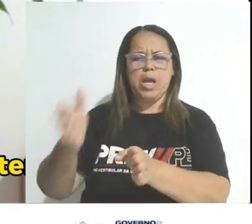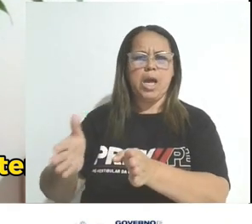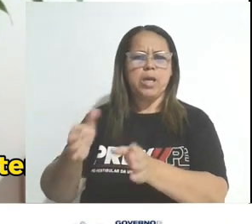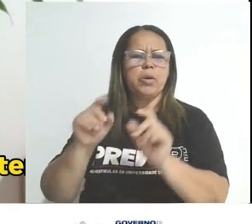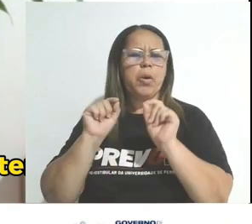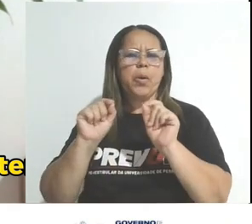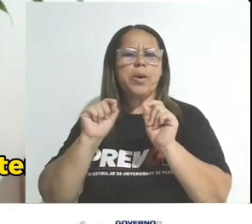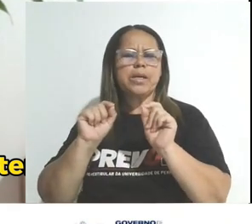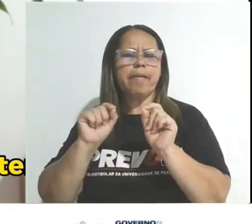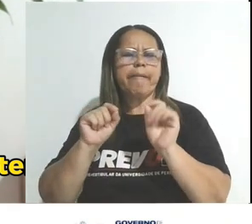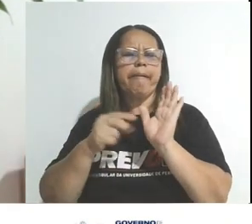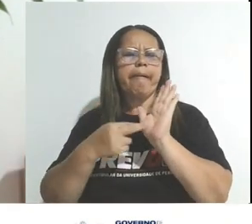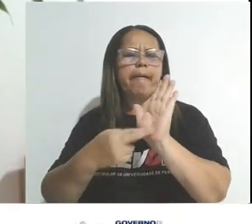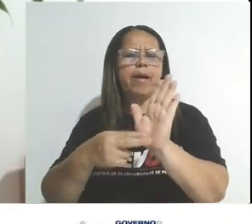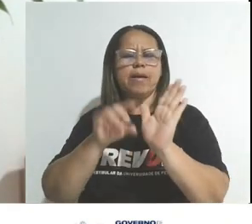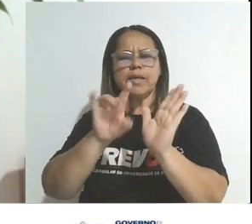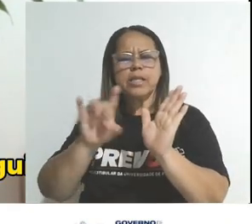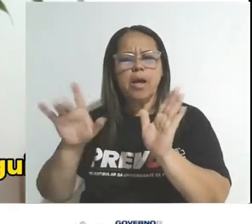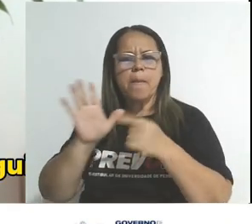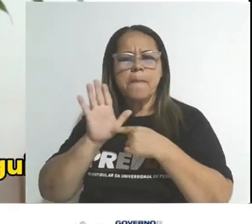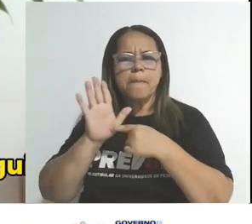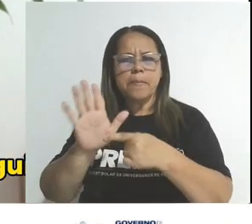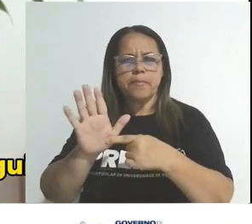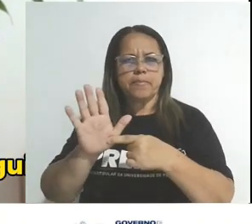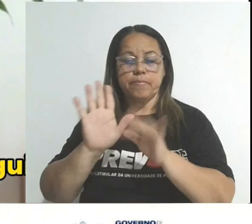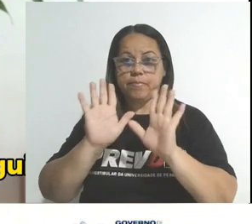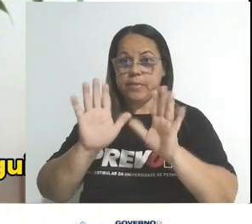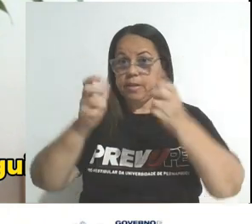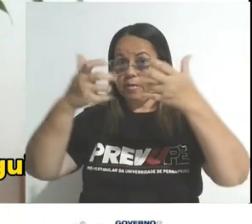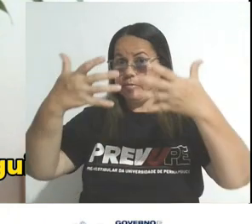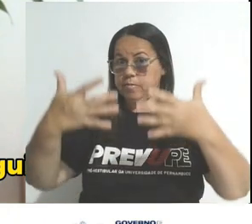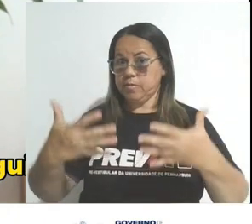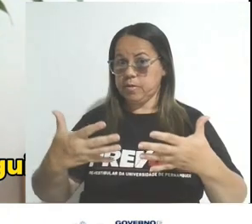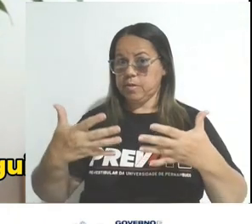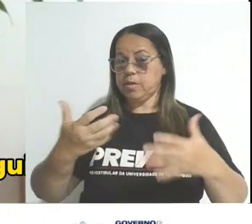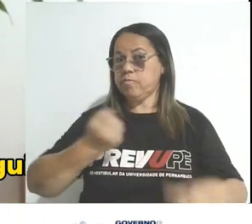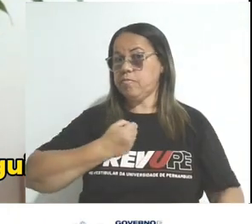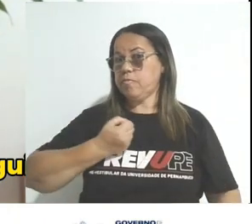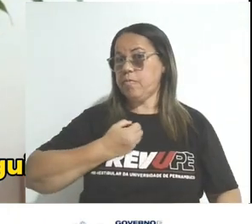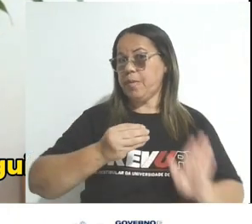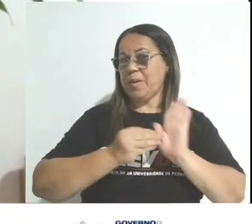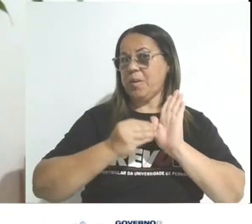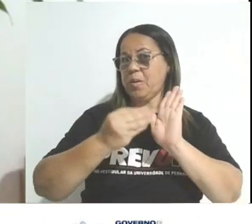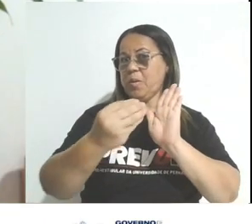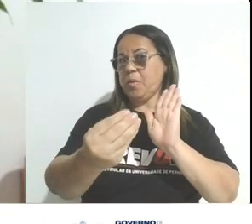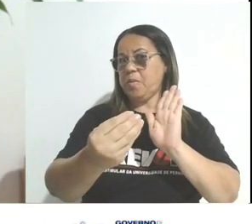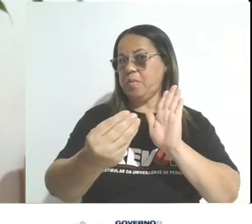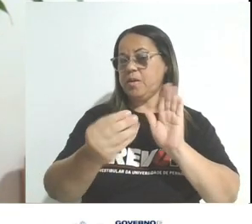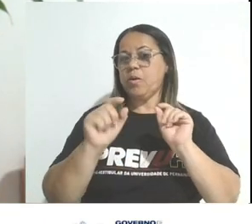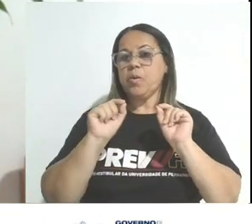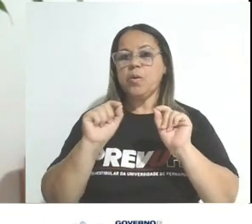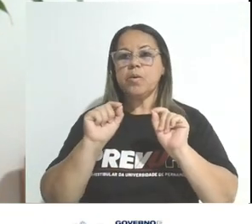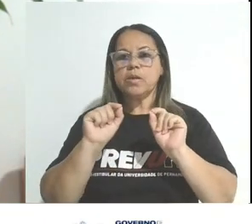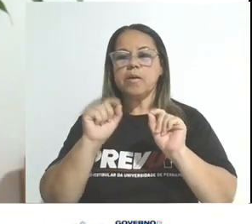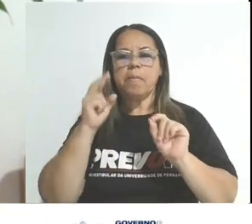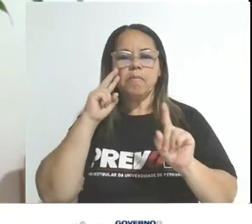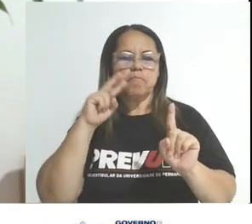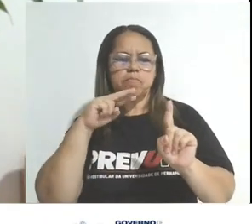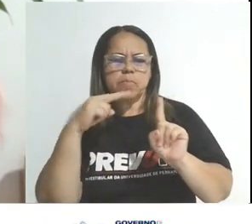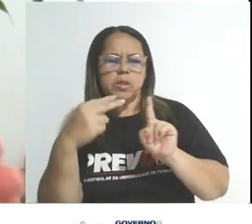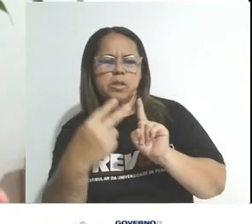representação desses números tem? Então, pessoal, a primeira dica que eu dou sobre números é o seguinte: trabalhar a perspectiva